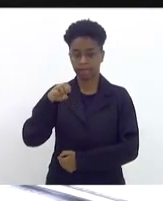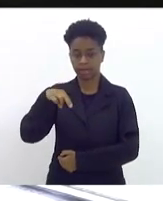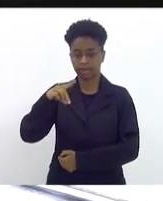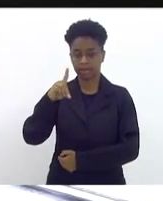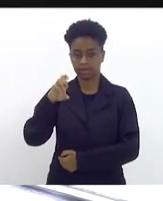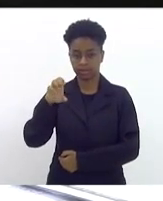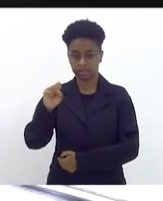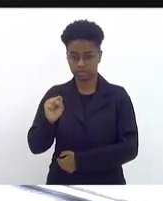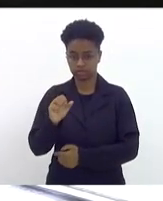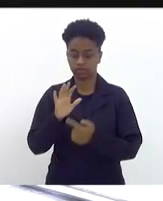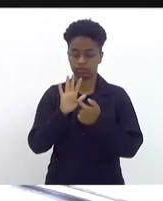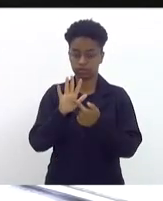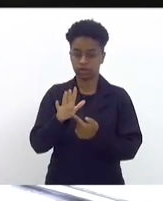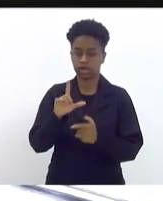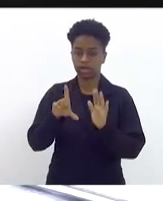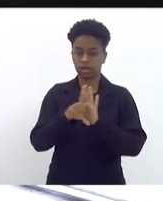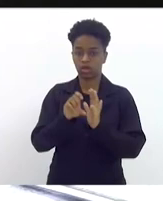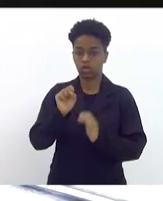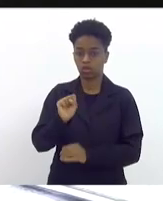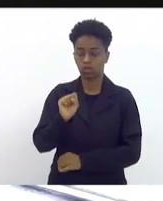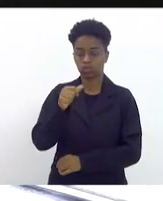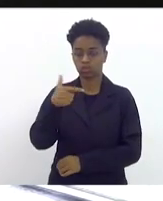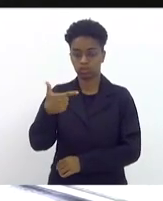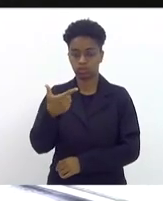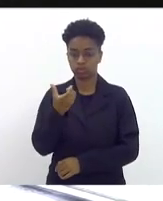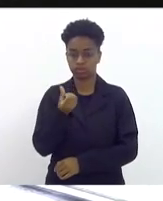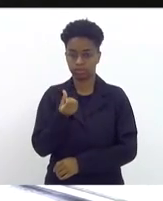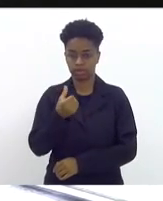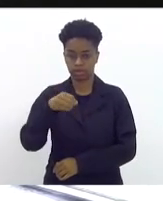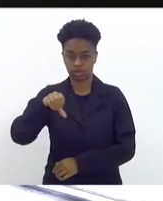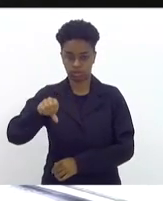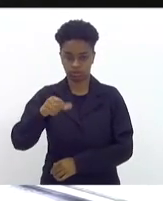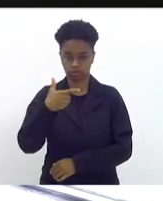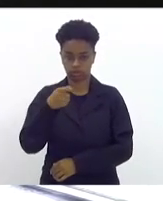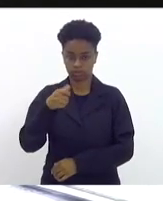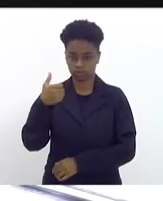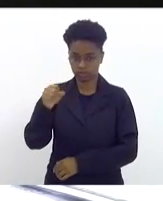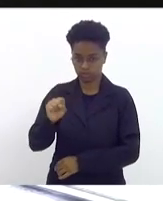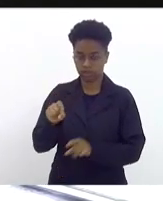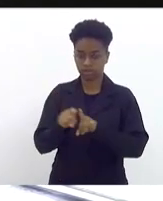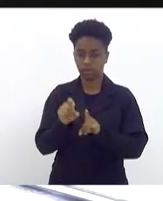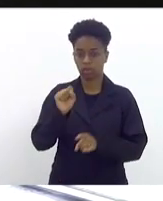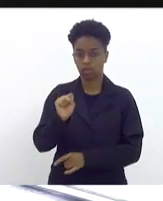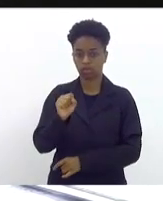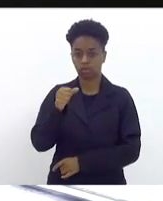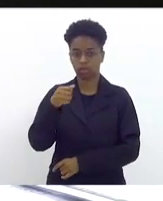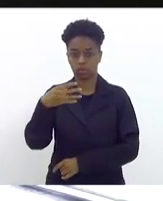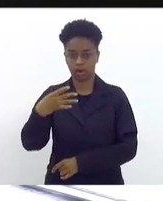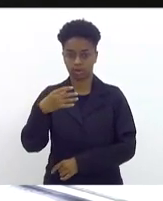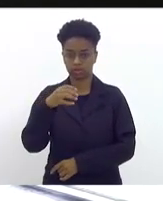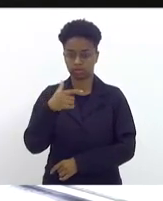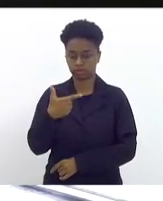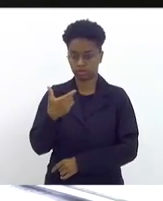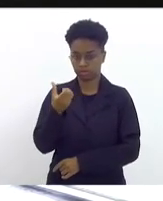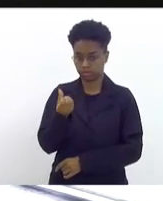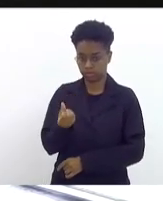leis 8269 de 18 e 8426 de 19